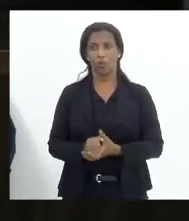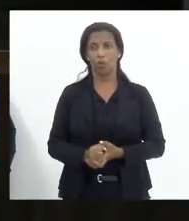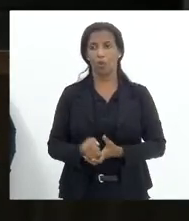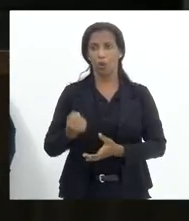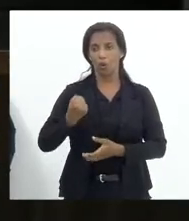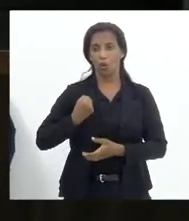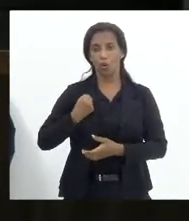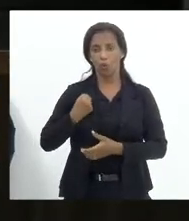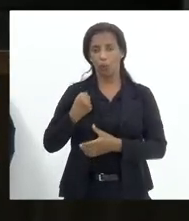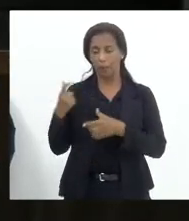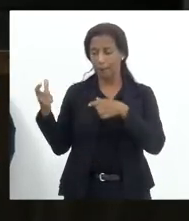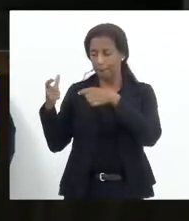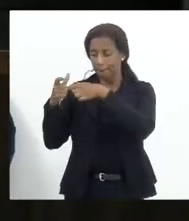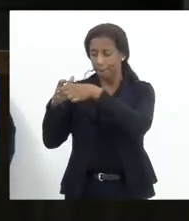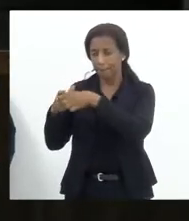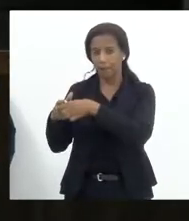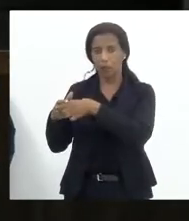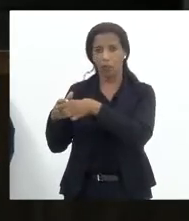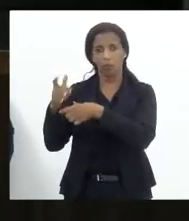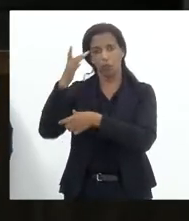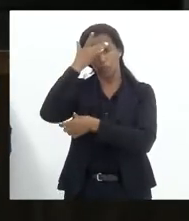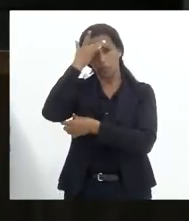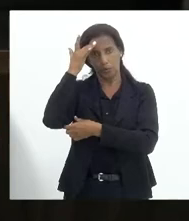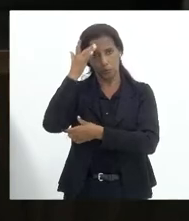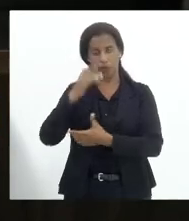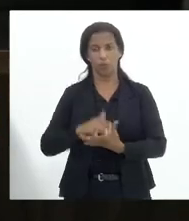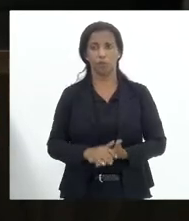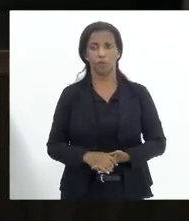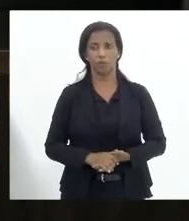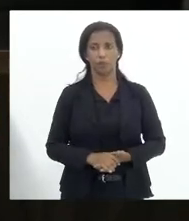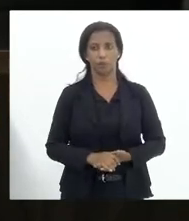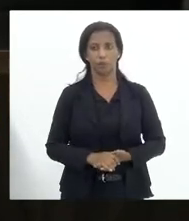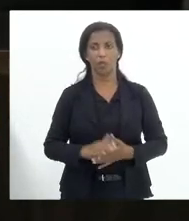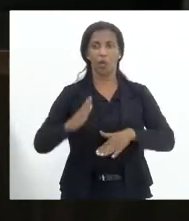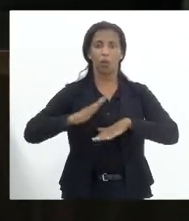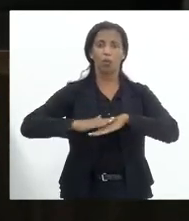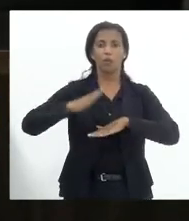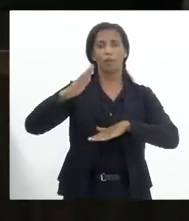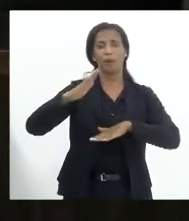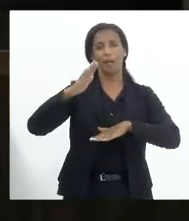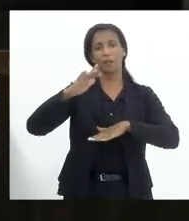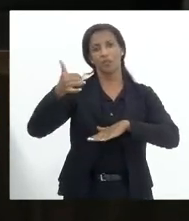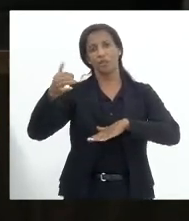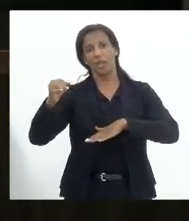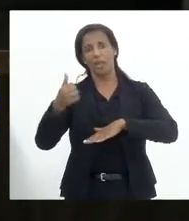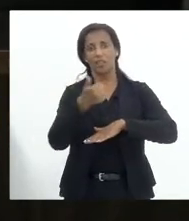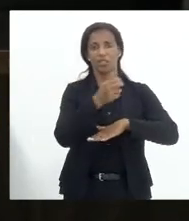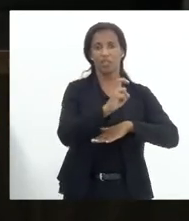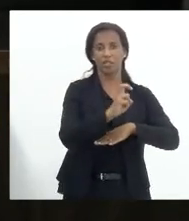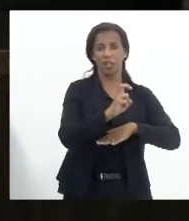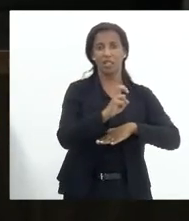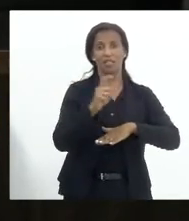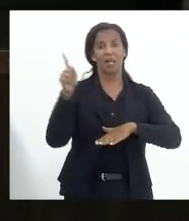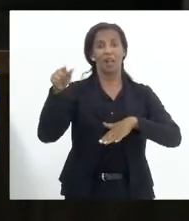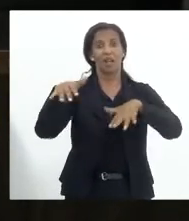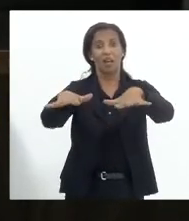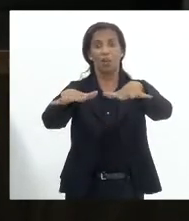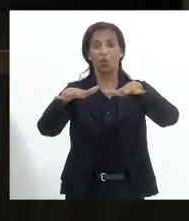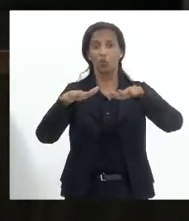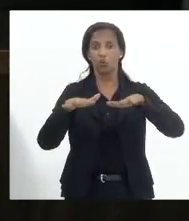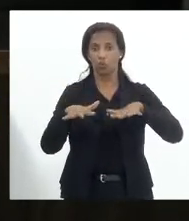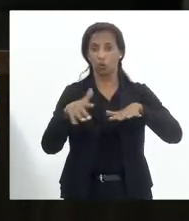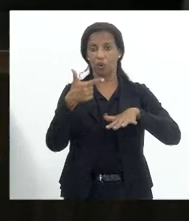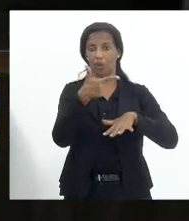máximo de pessoas e quando é mais de 10 15 lá no auditório